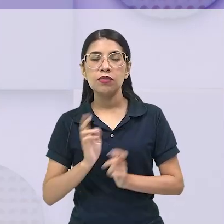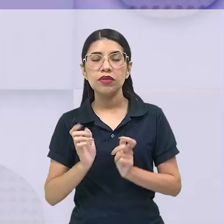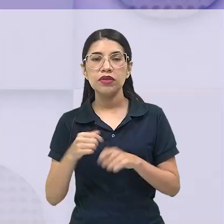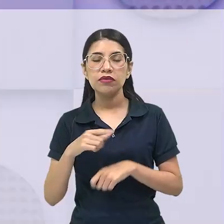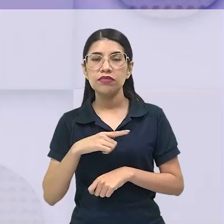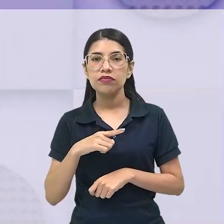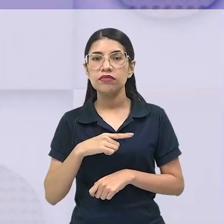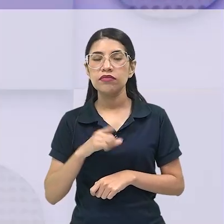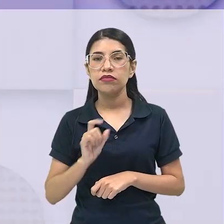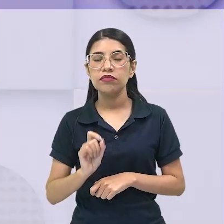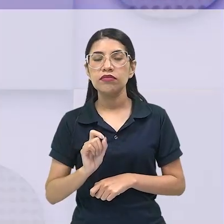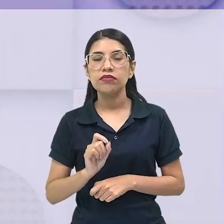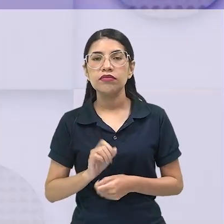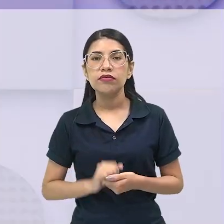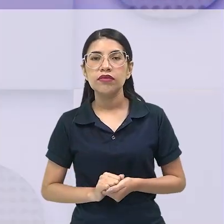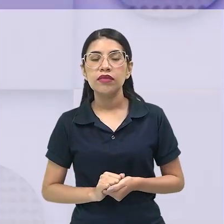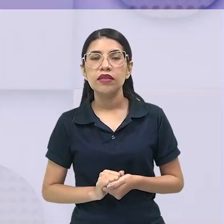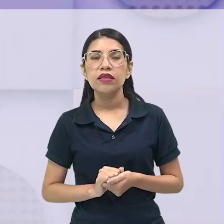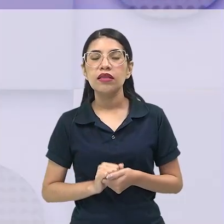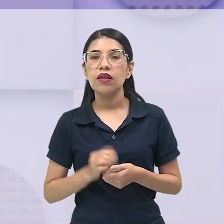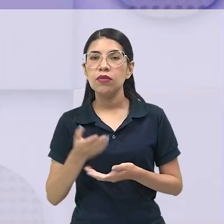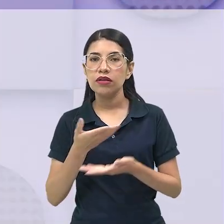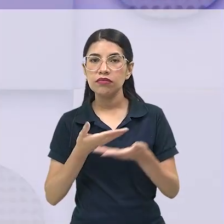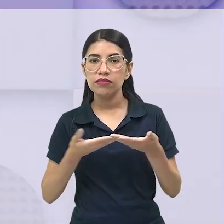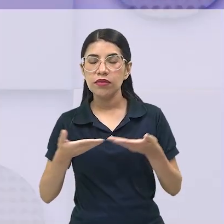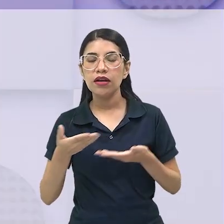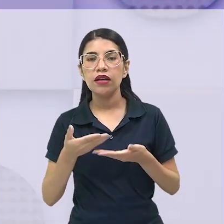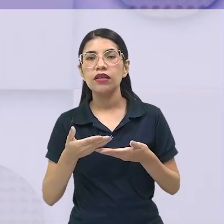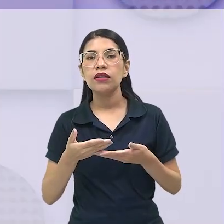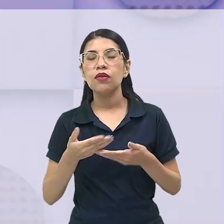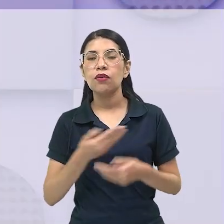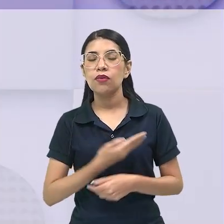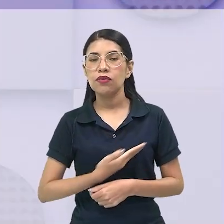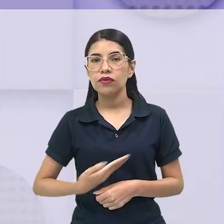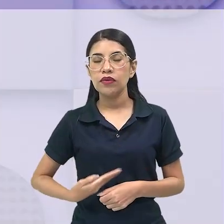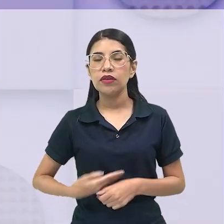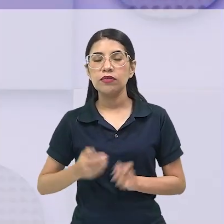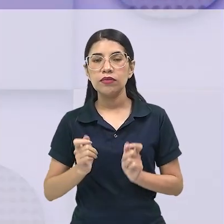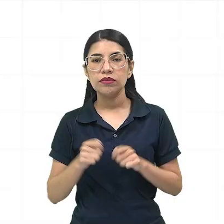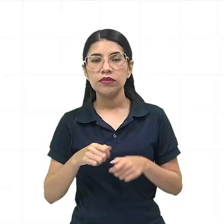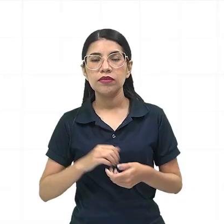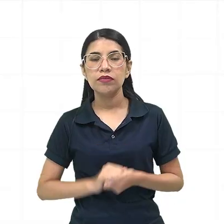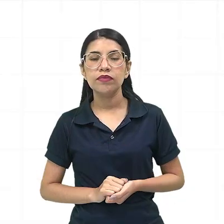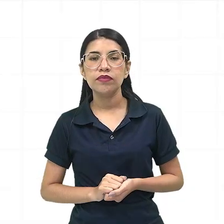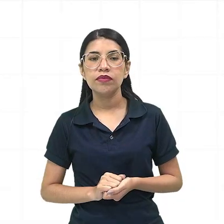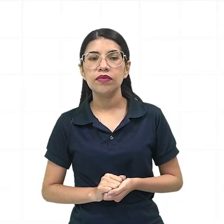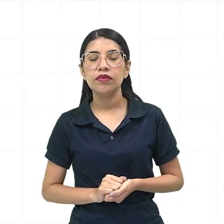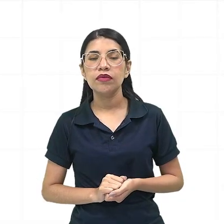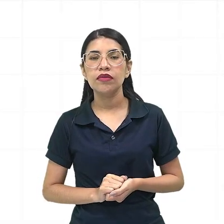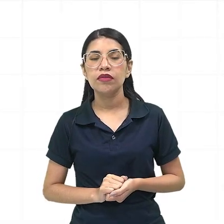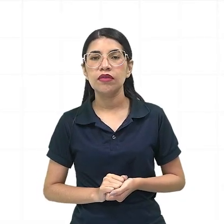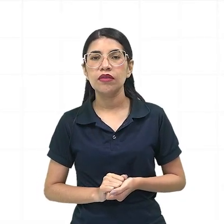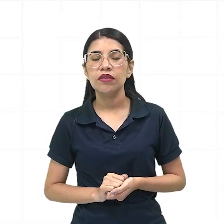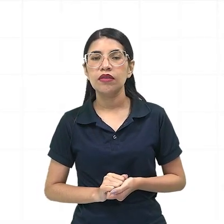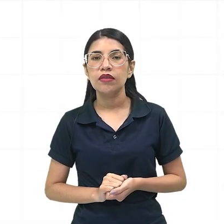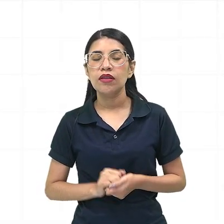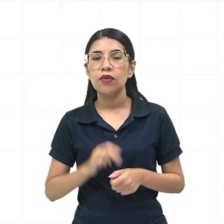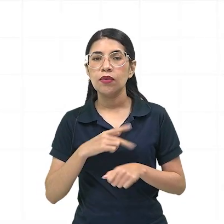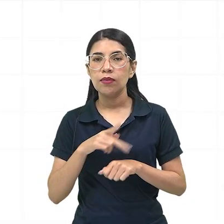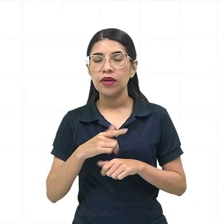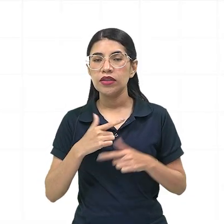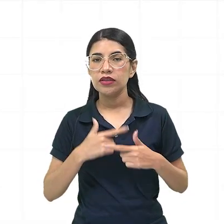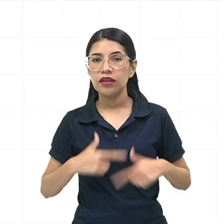um certo diálogo com o Estado brasileiro, né? Vamos então ver algumas coisas em relação ao Estado laico,